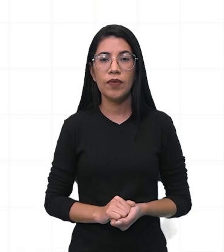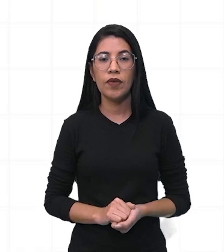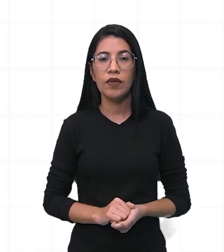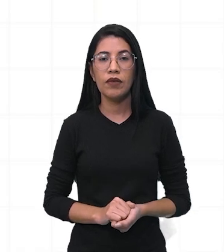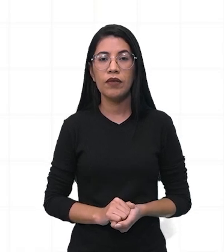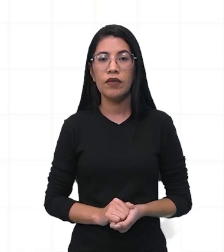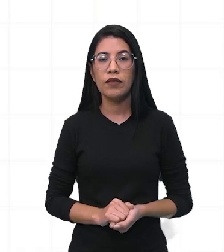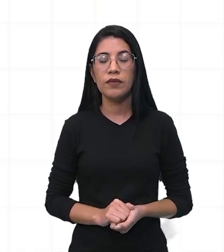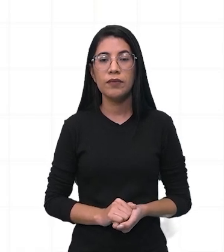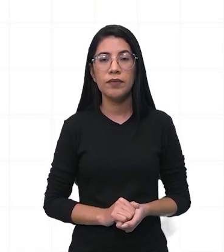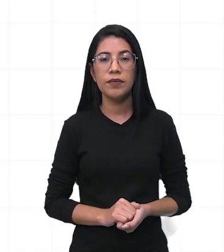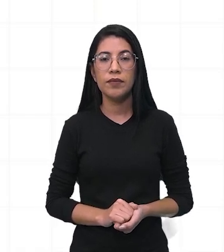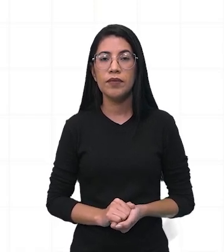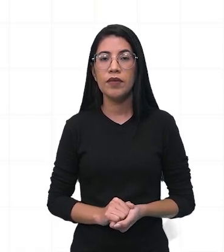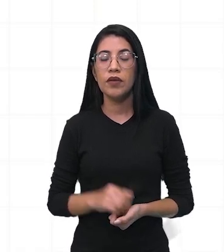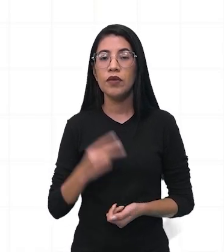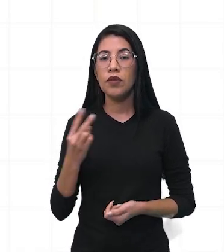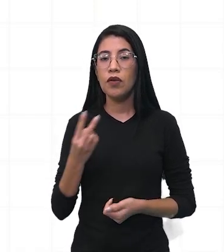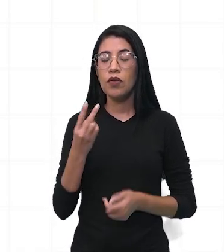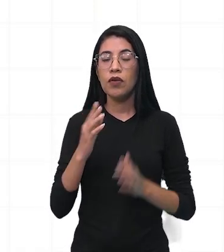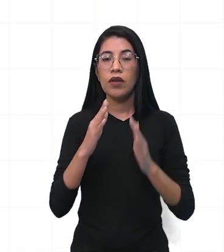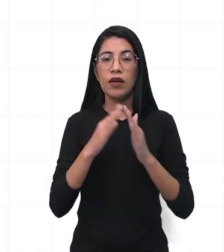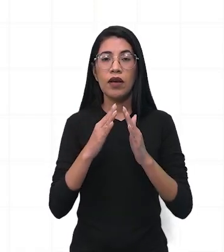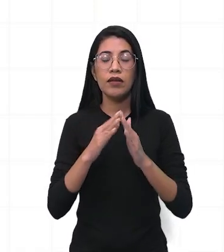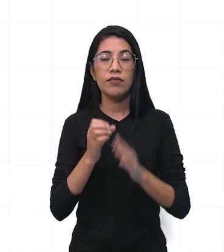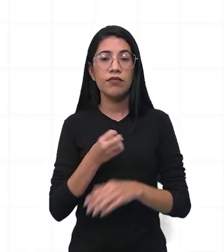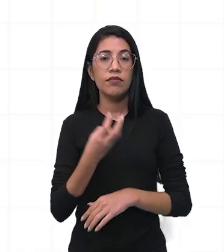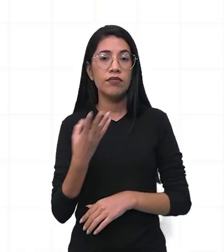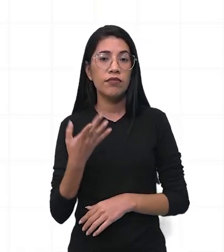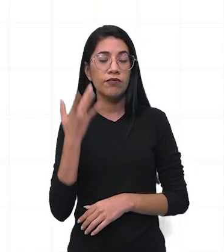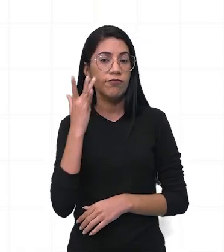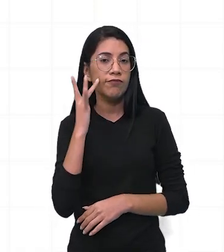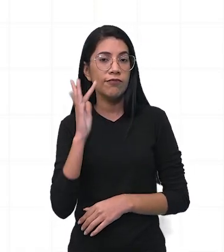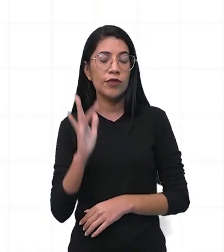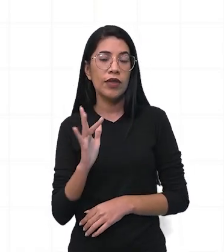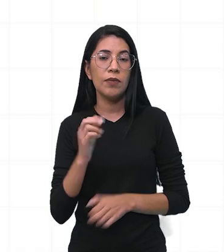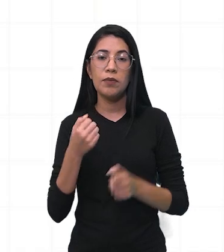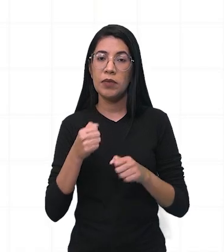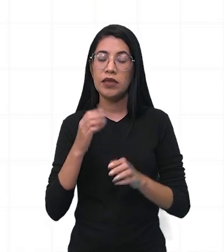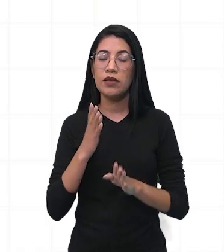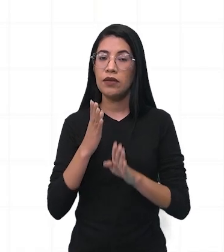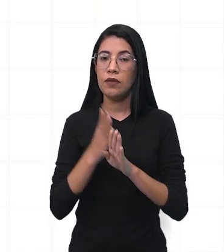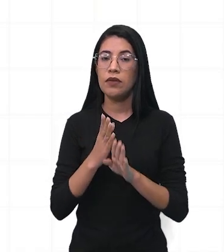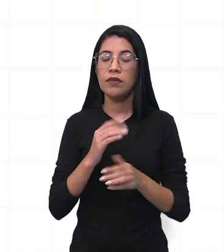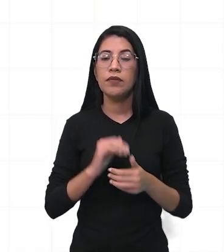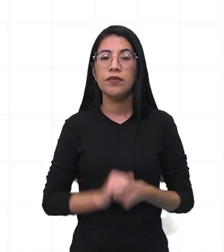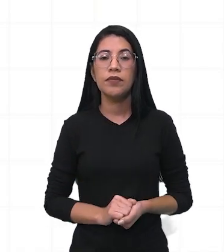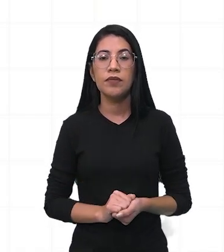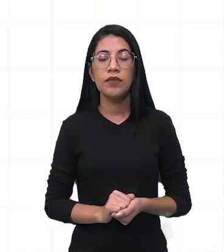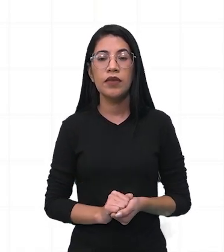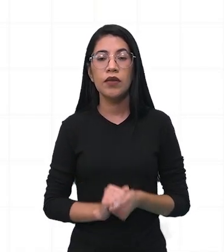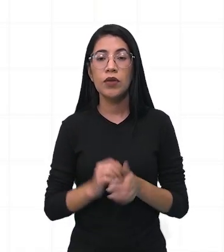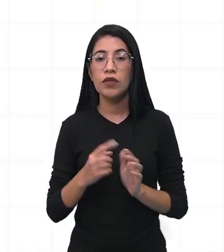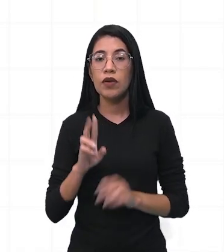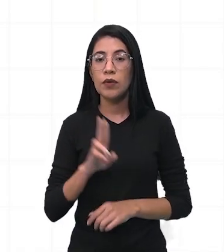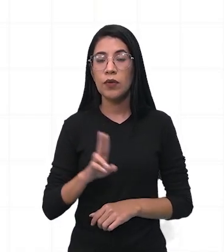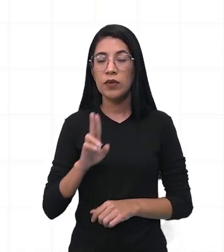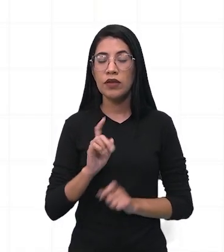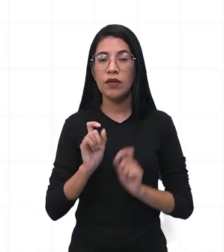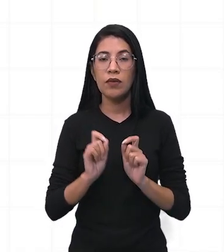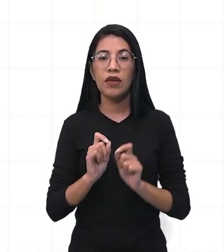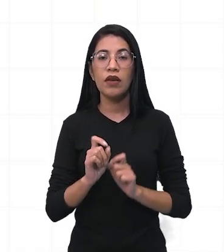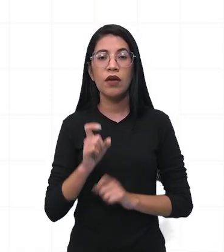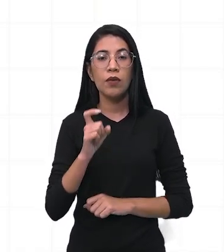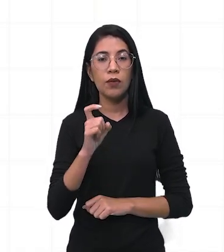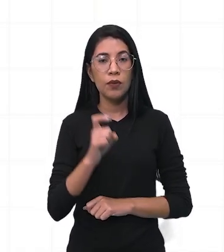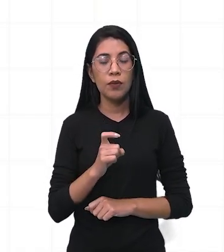Quanto é o valor da casa? Não sabemos. Então, se nós não sabemos, vamos representar aqui com